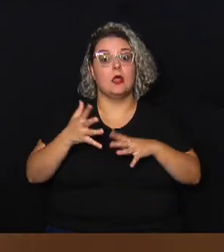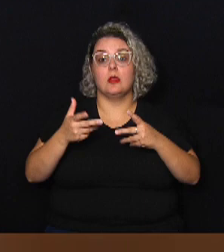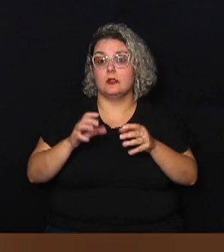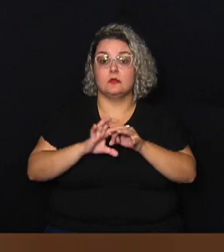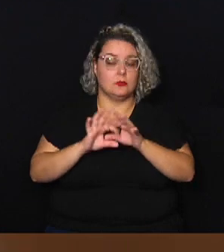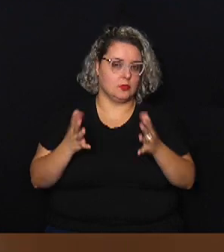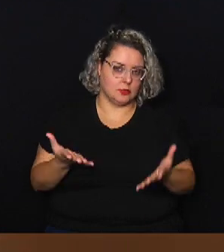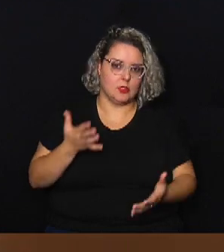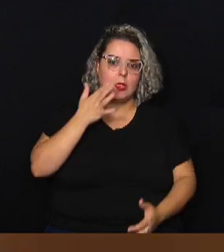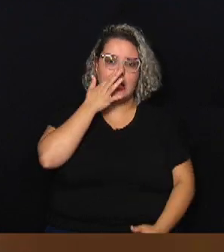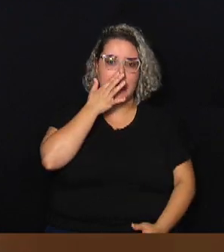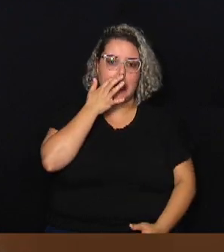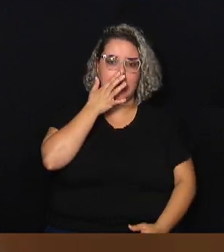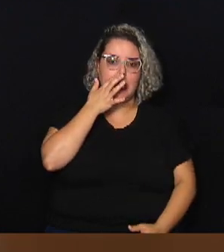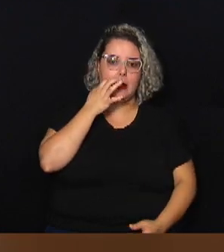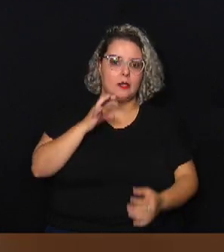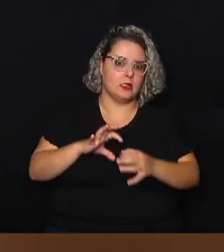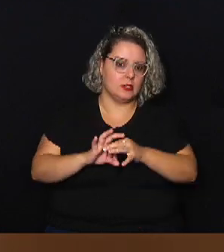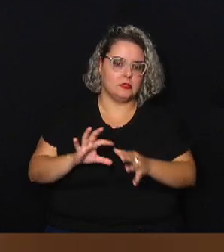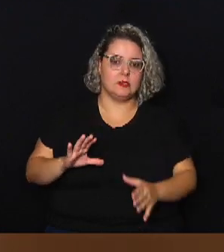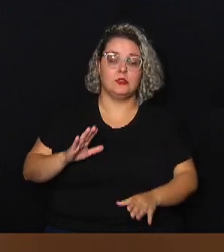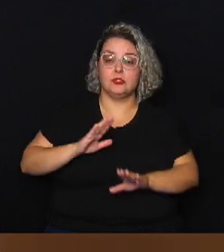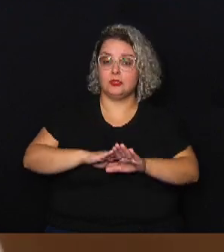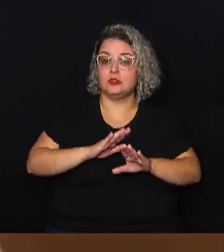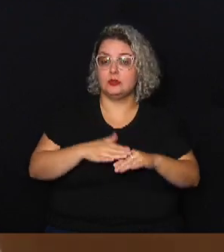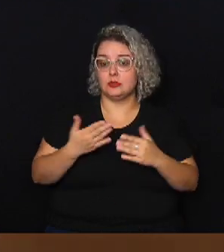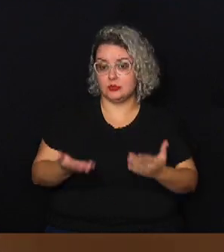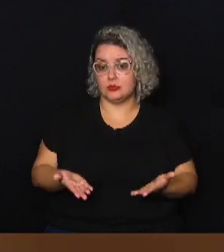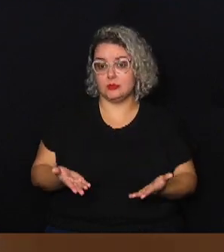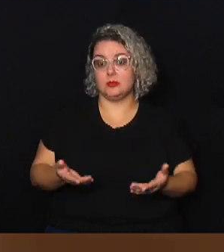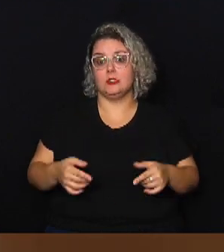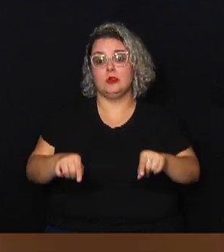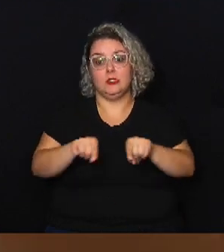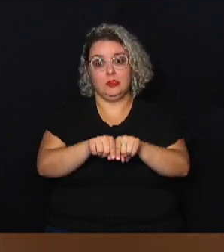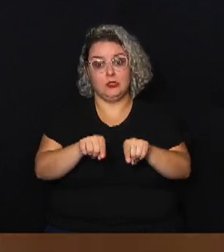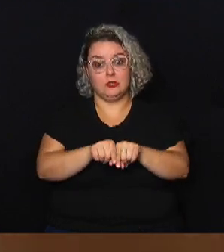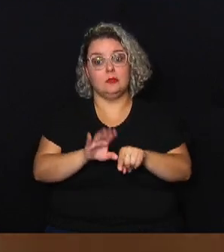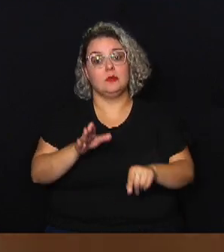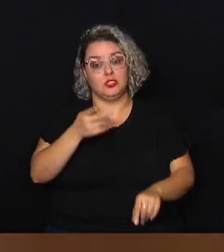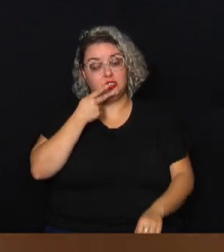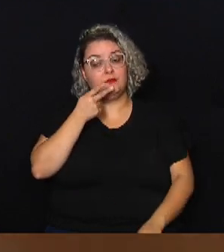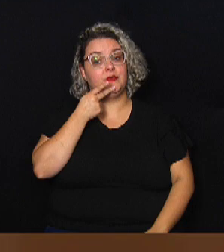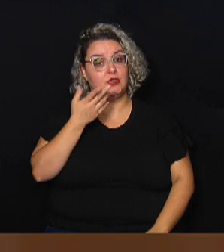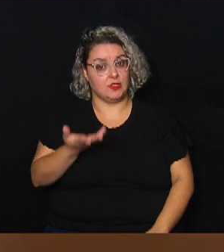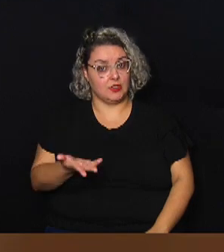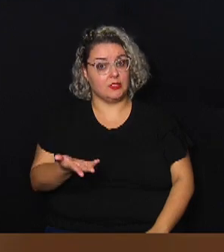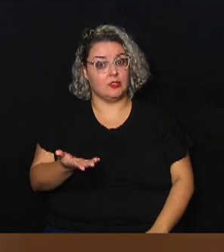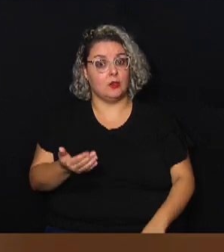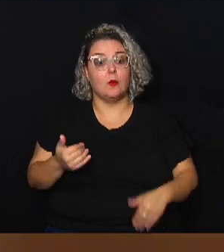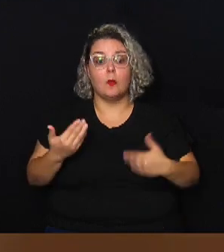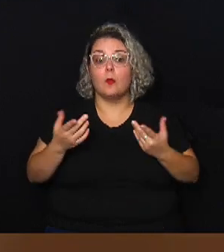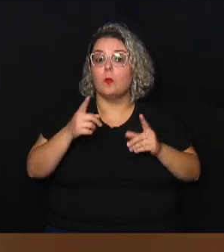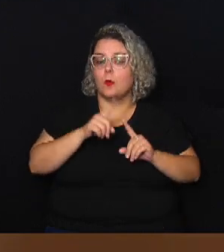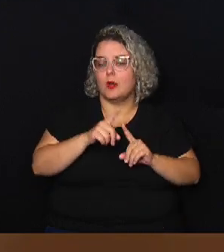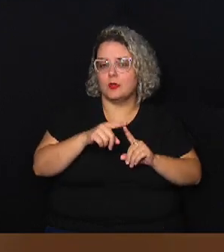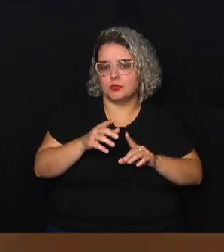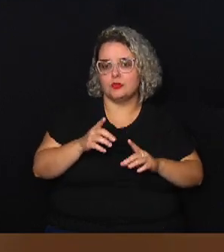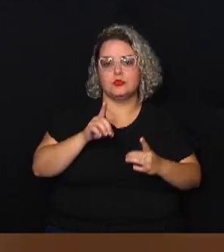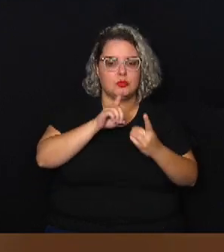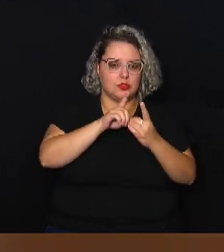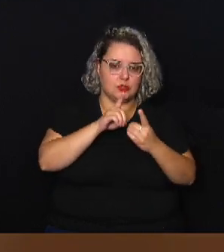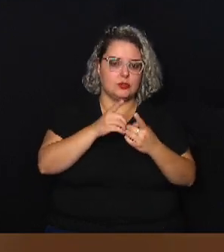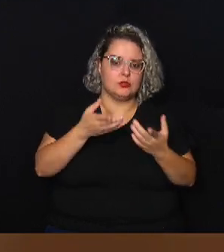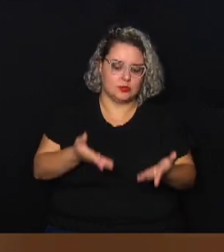liberações e a licença de funcionamento. Na licença de funcionamento também já falaria qual que é o tipo de atendimento que